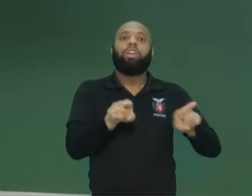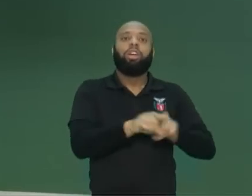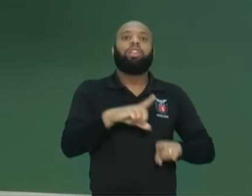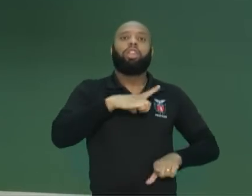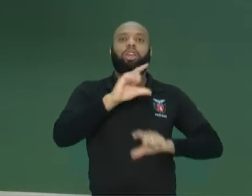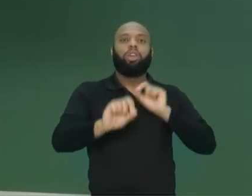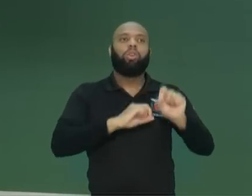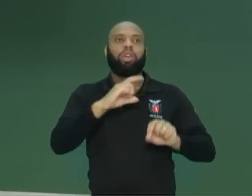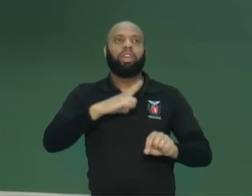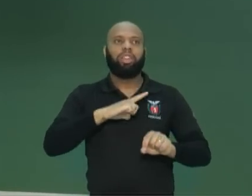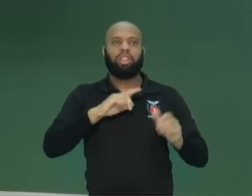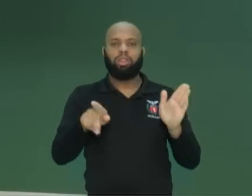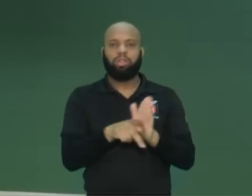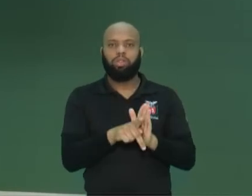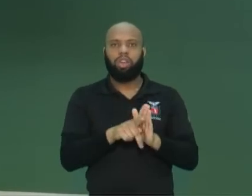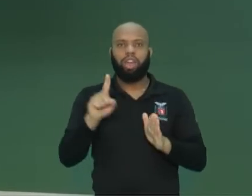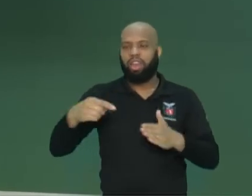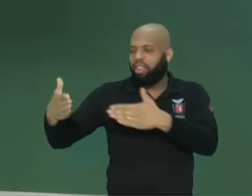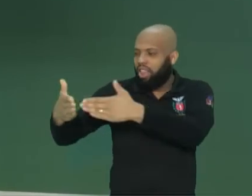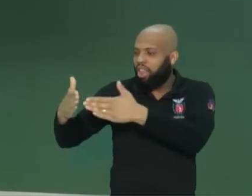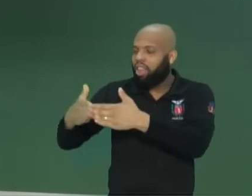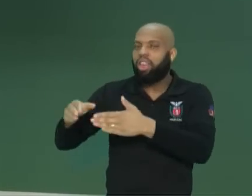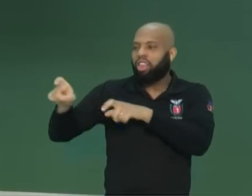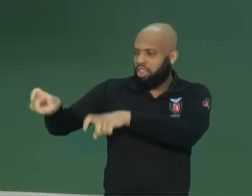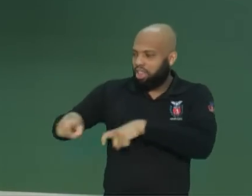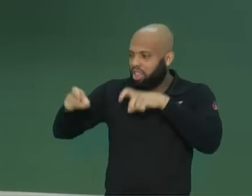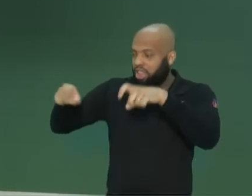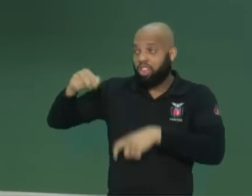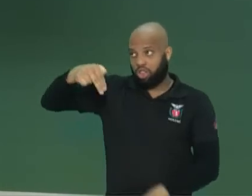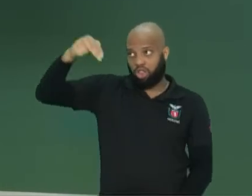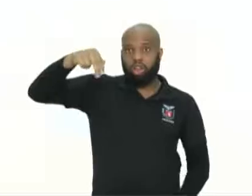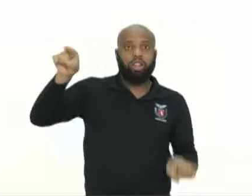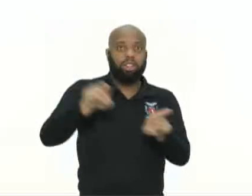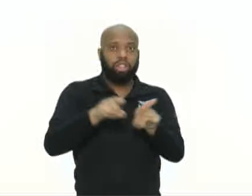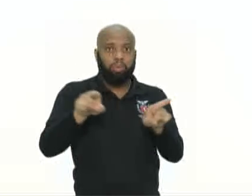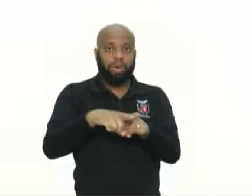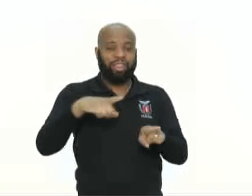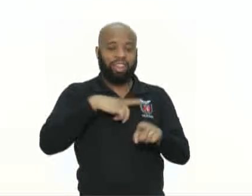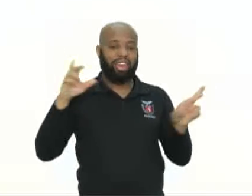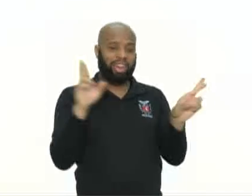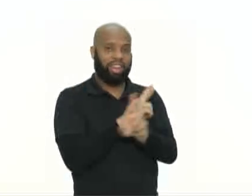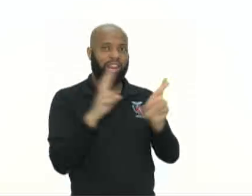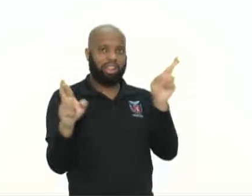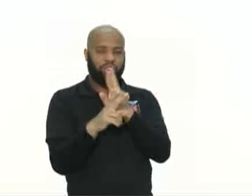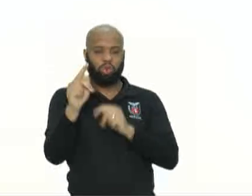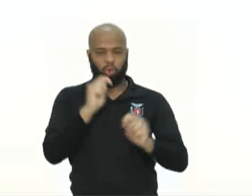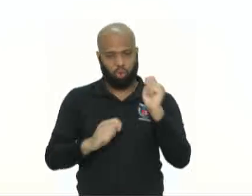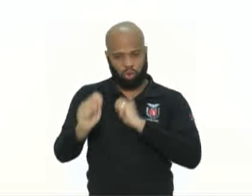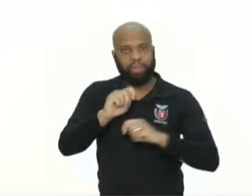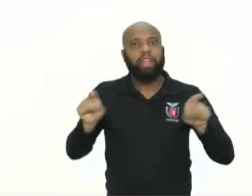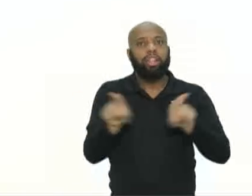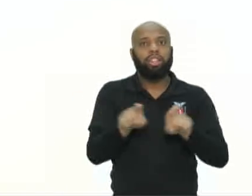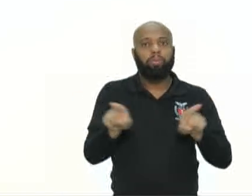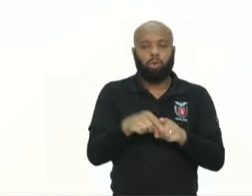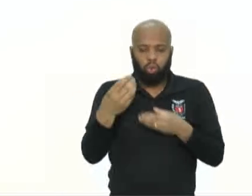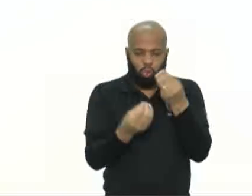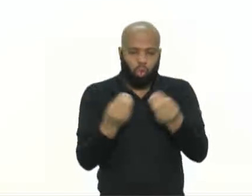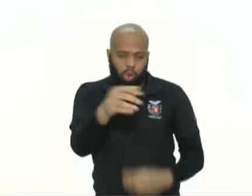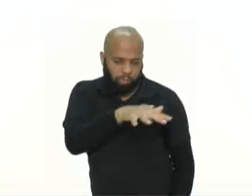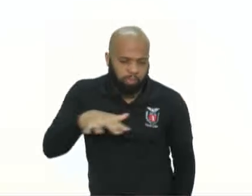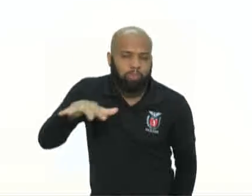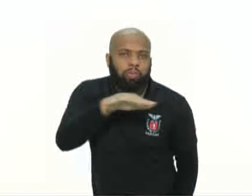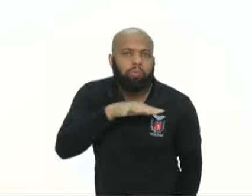da fronteira agrícola do país, né, na região norte, está relacionada às atividades econômicas e como esse